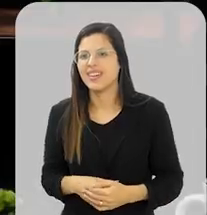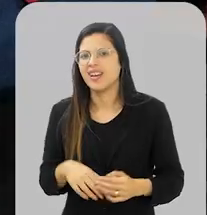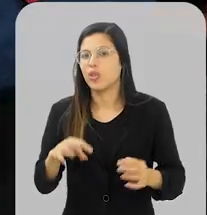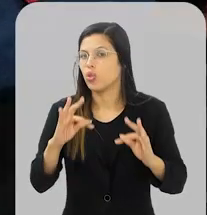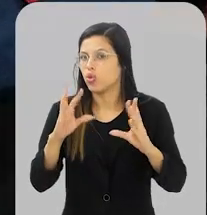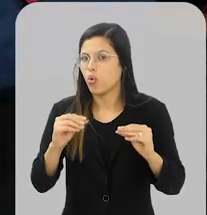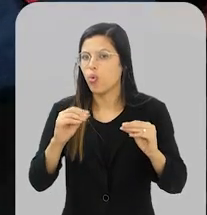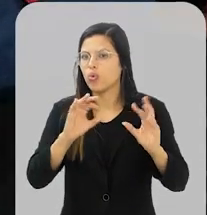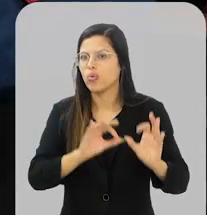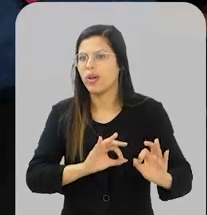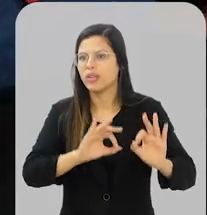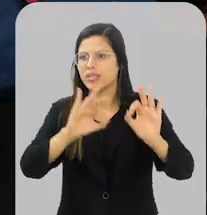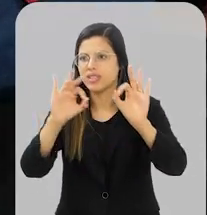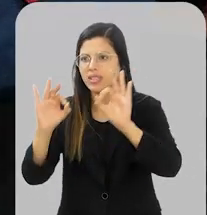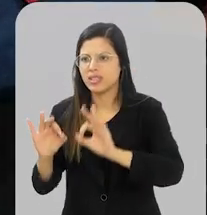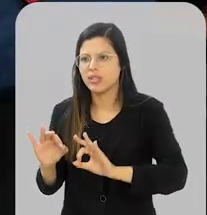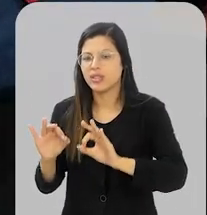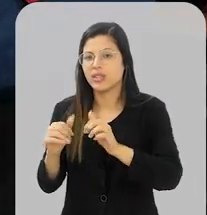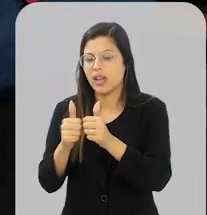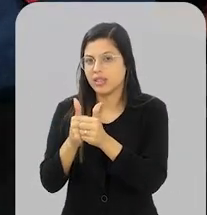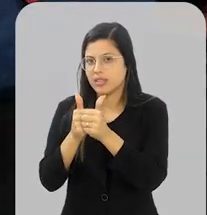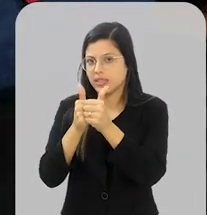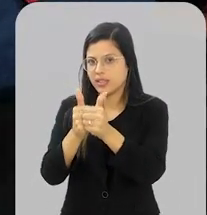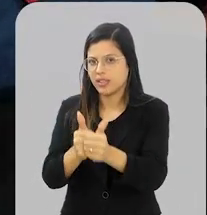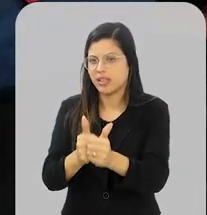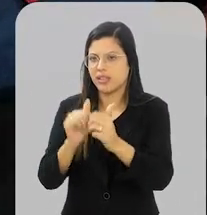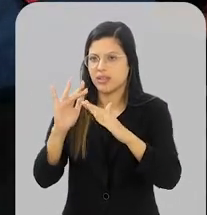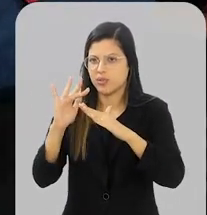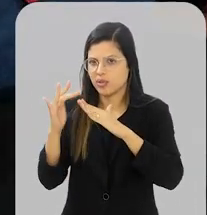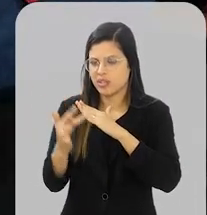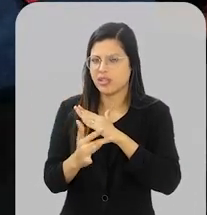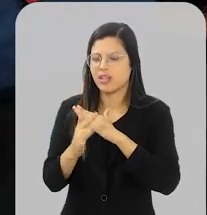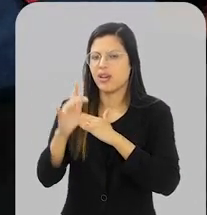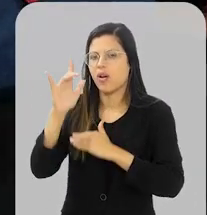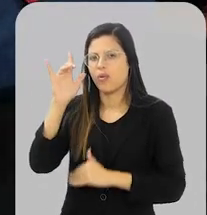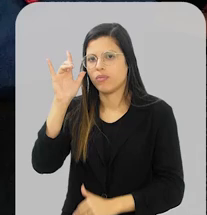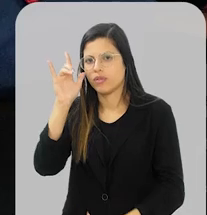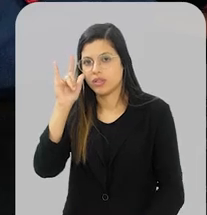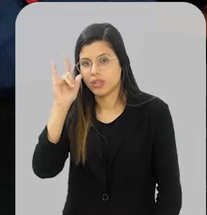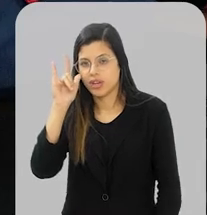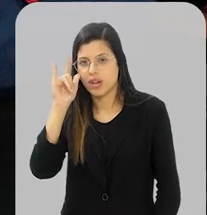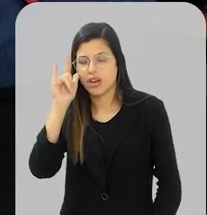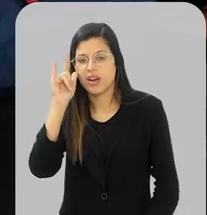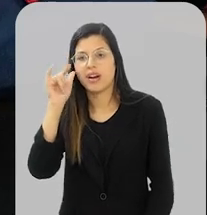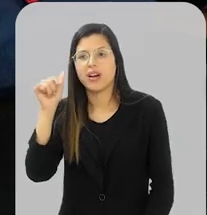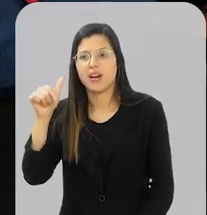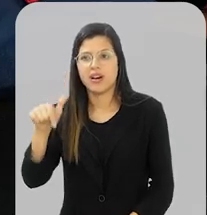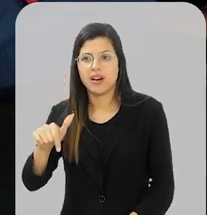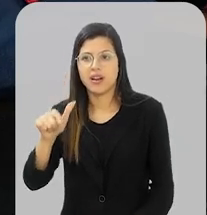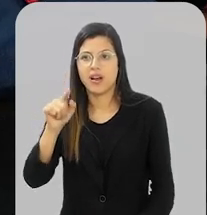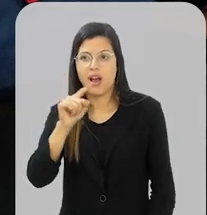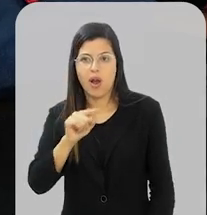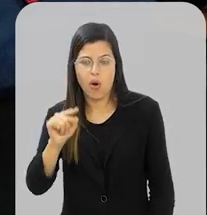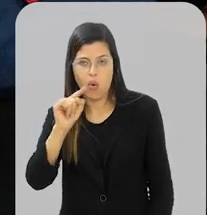queria convidar a todos que estão nos ouvindo, né, a seguir nossas redes sociais lá, o nosso Instagram é